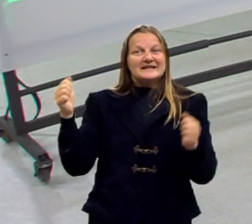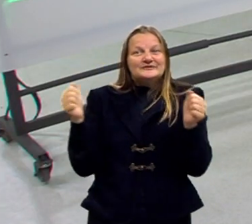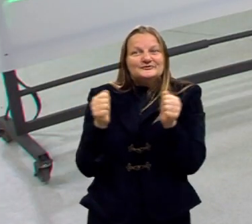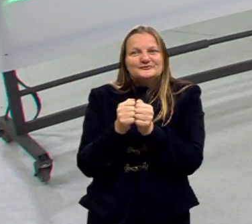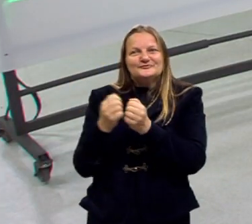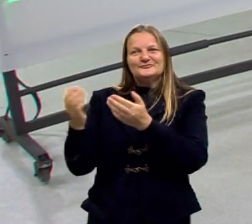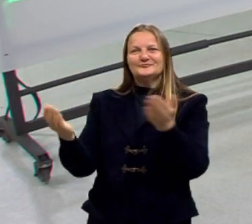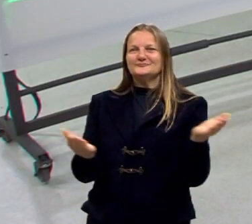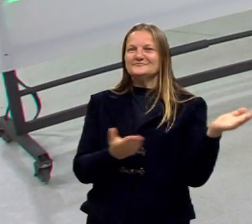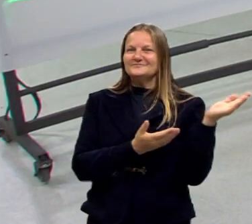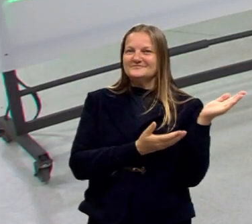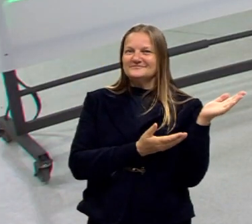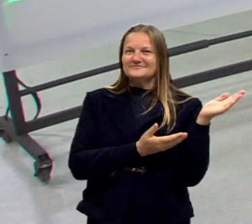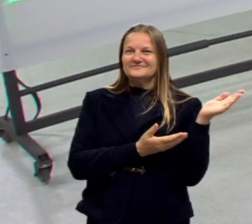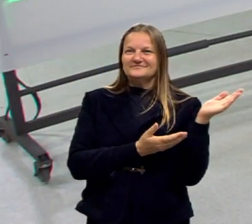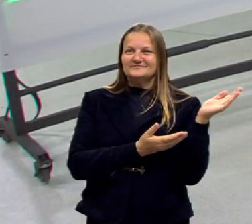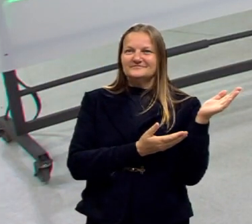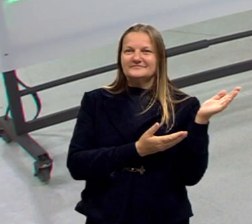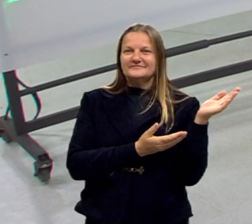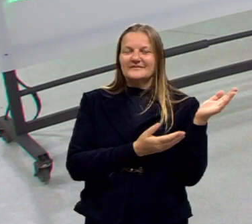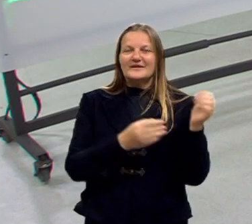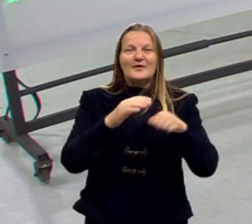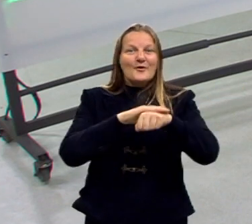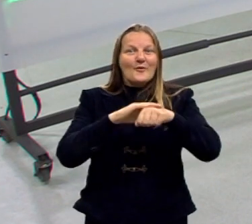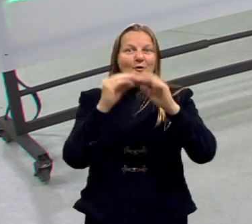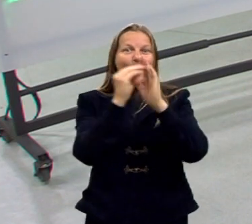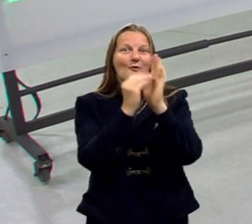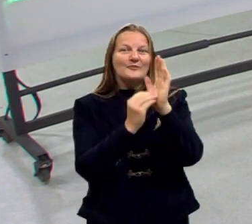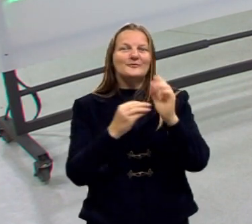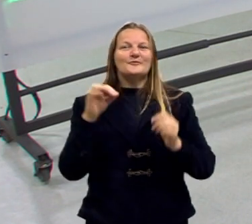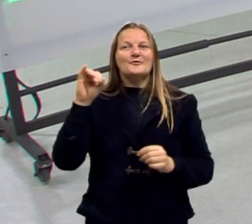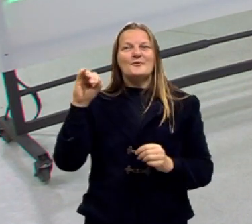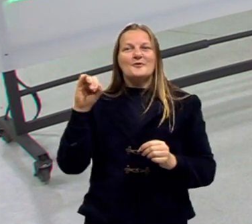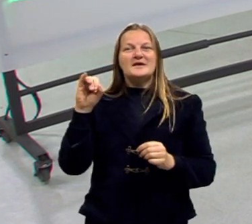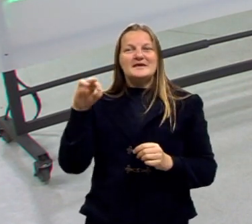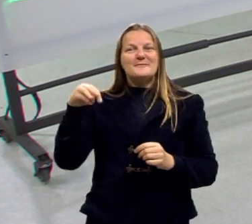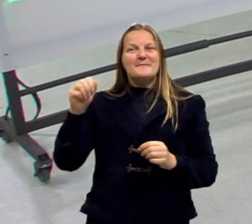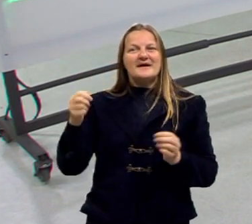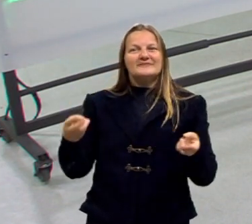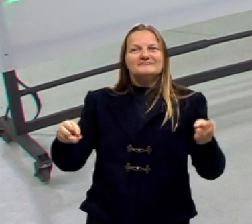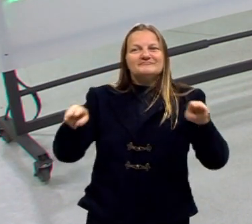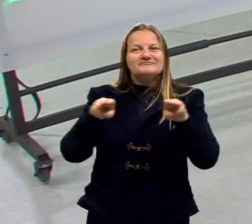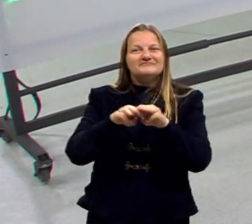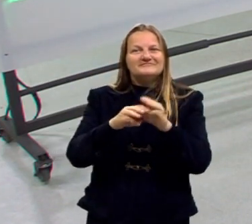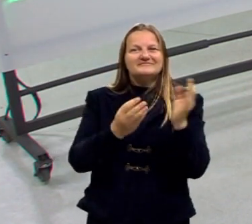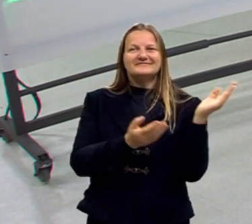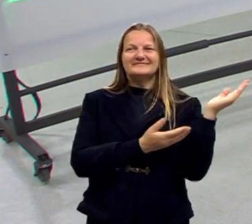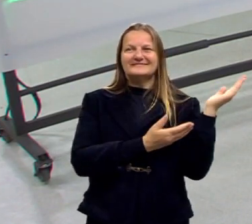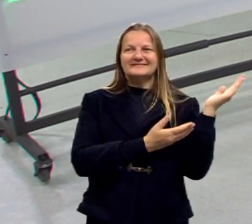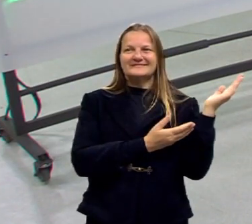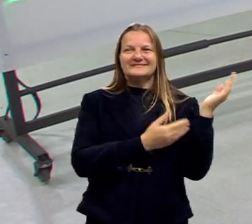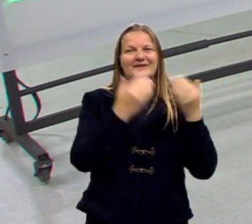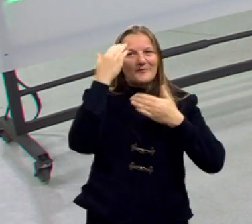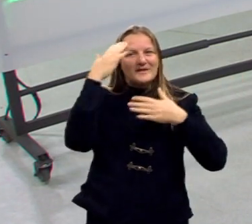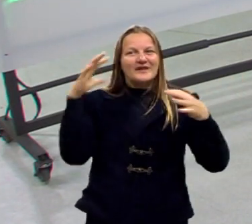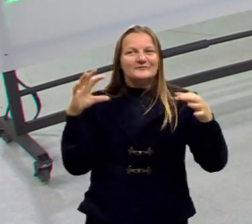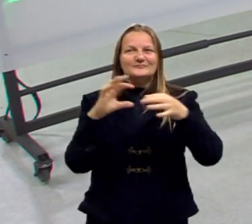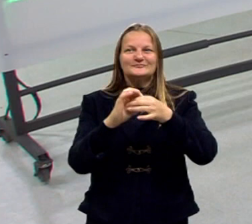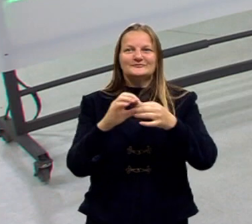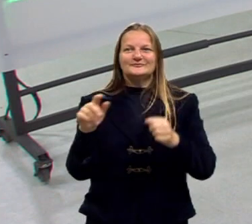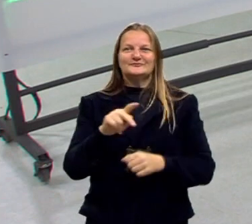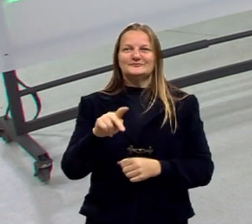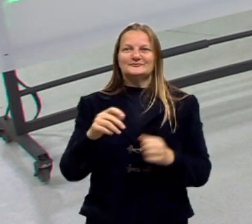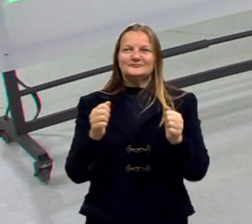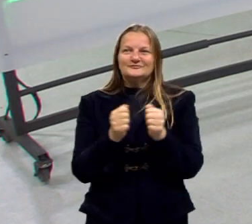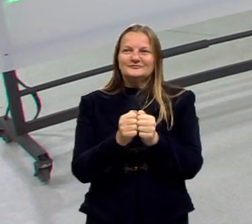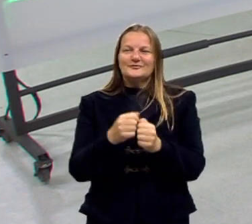então a gente começar a falar um pouquinho sobre o Simas pode vir para cá muito bom pessoal obrigado professora Larissa né Eu sou um